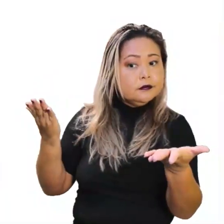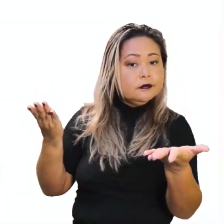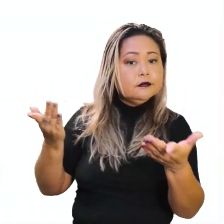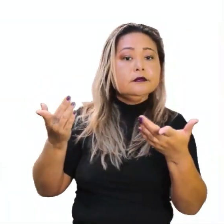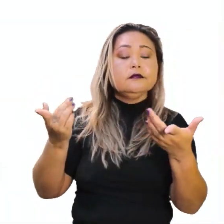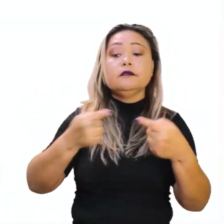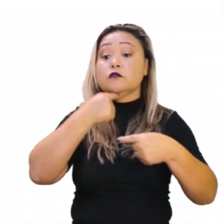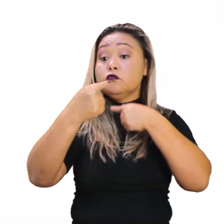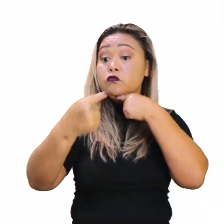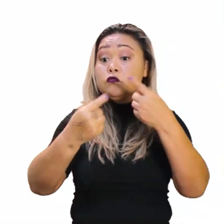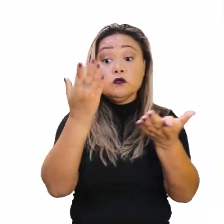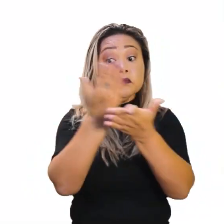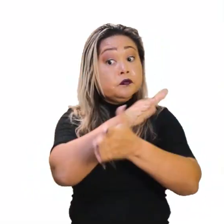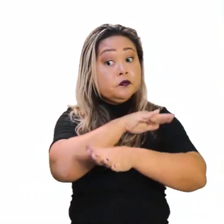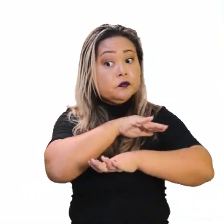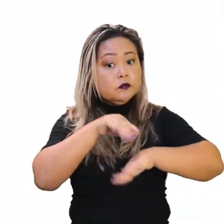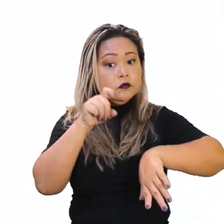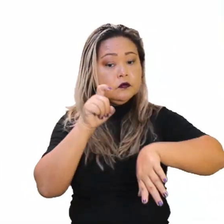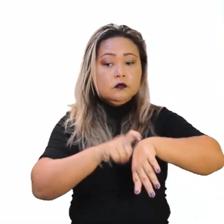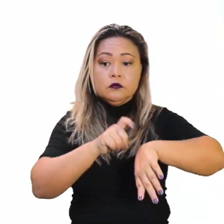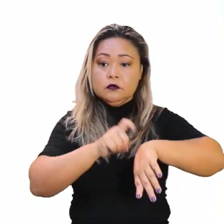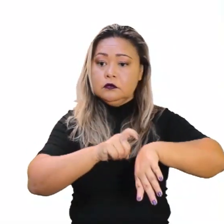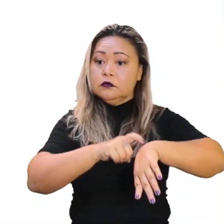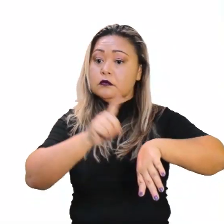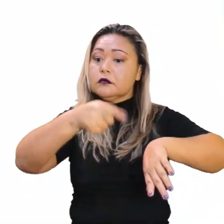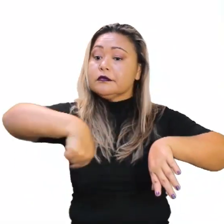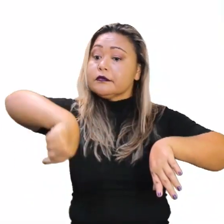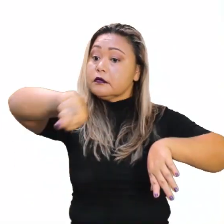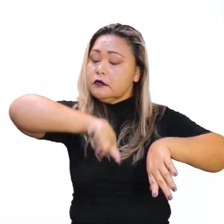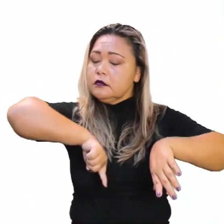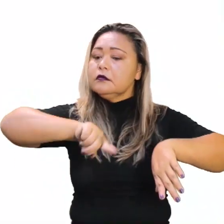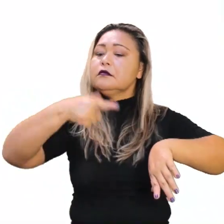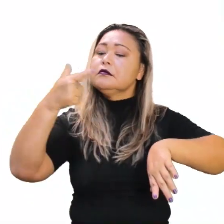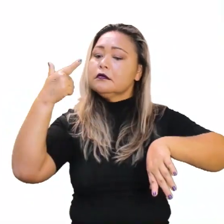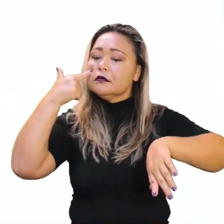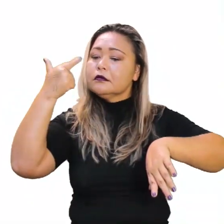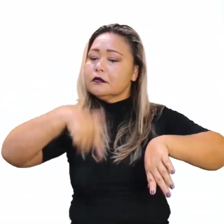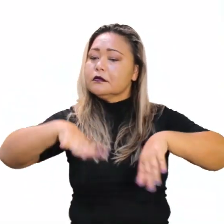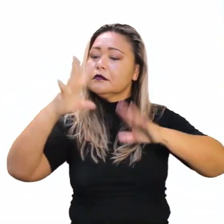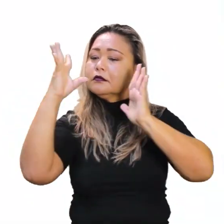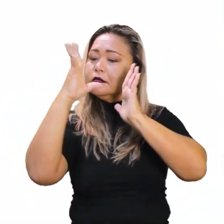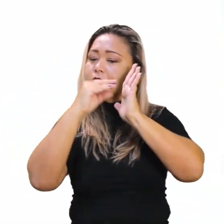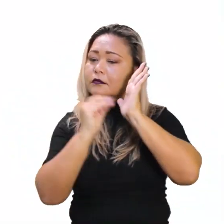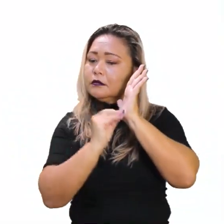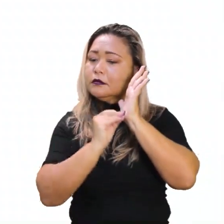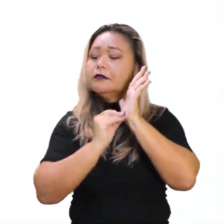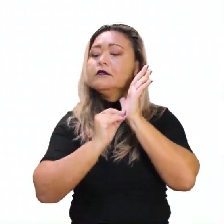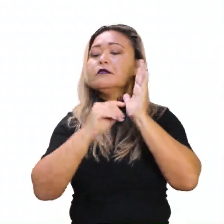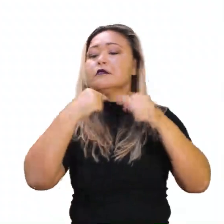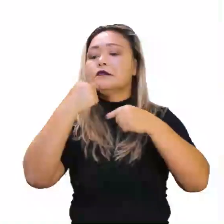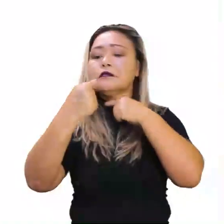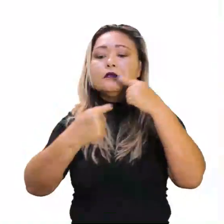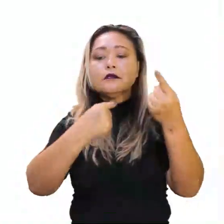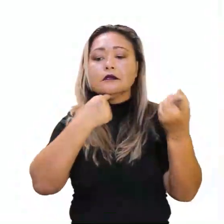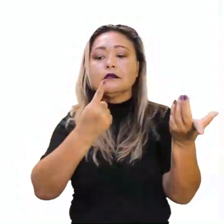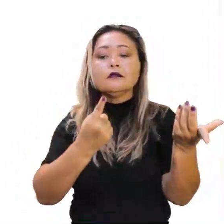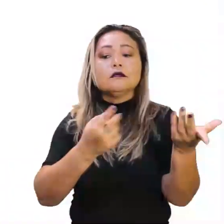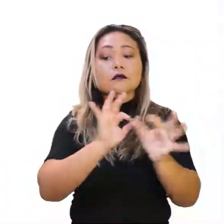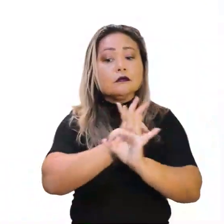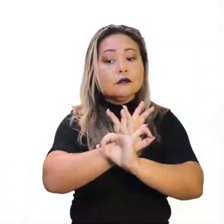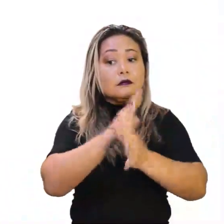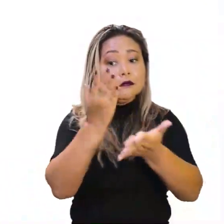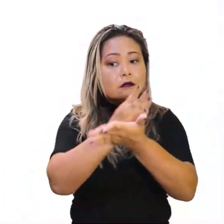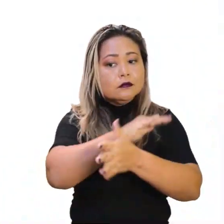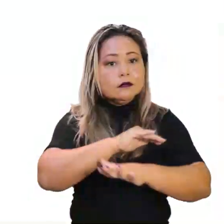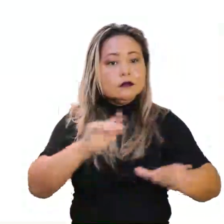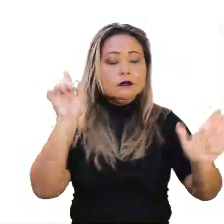Atividade de sala, tirando dúvida, nesse momento que vocês vão revendo também os conteúdos, tirando as dúvidas. Vamos